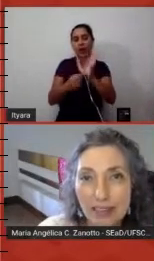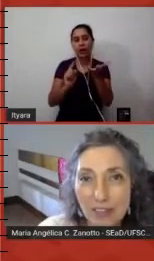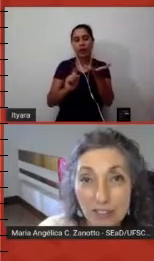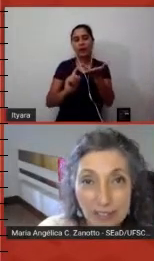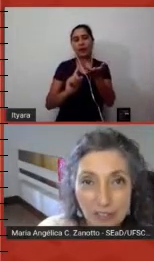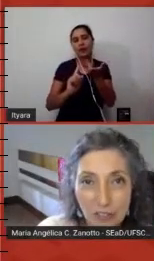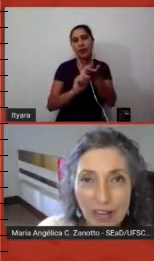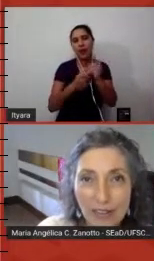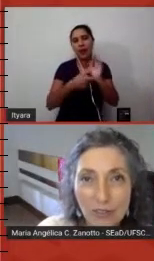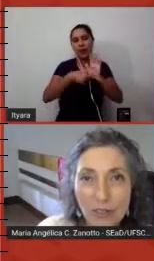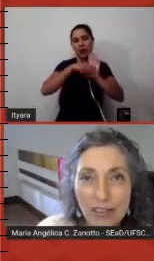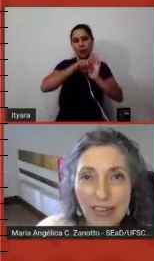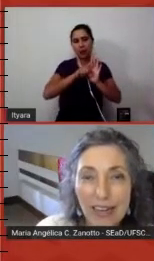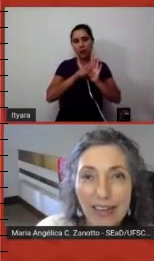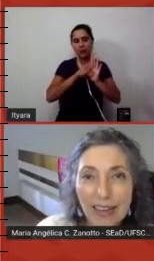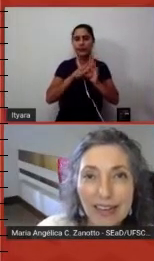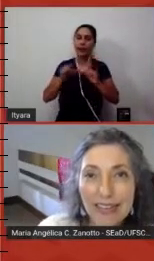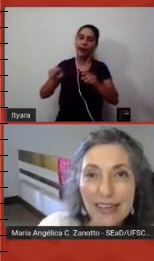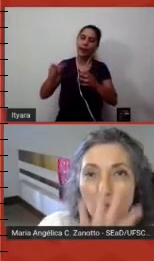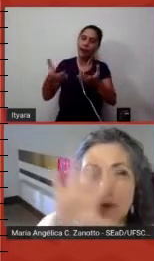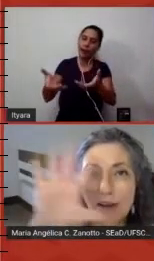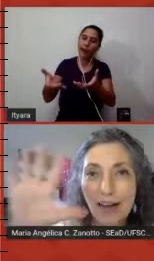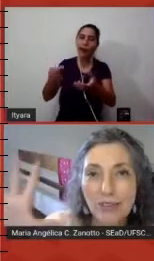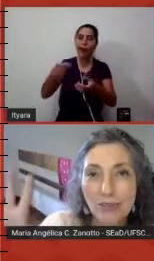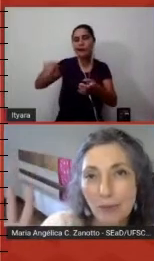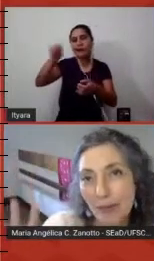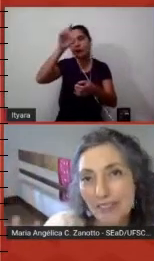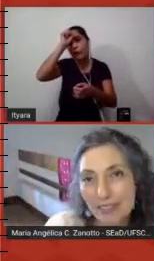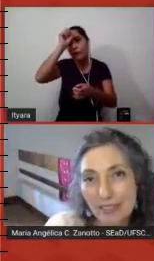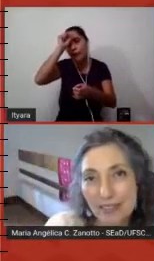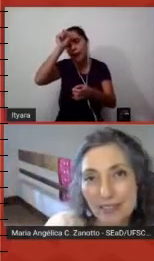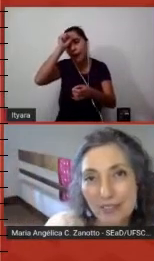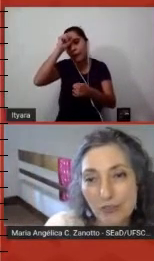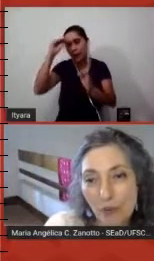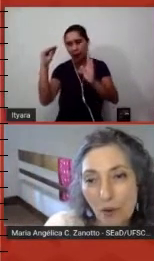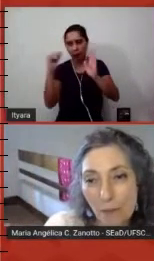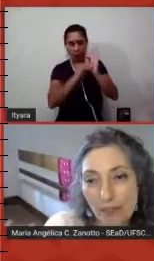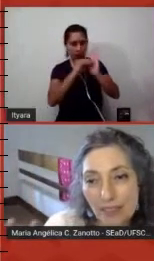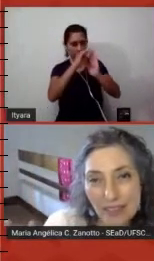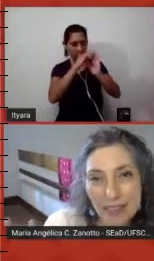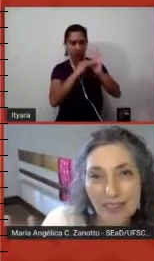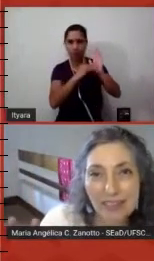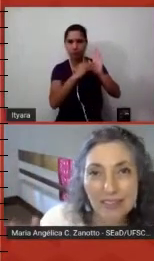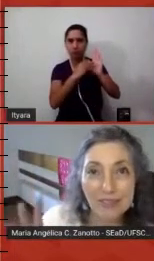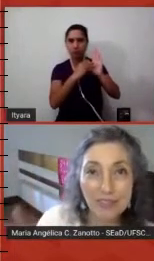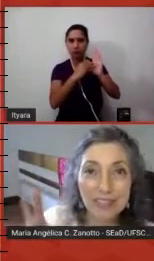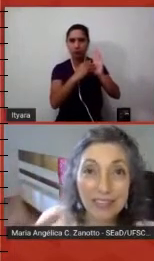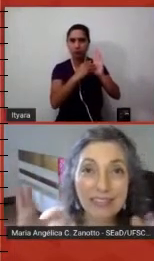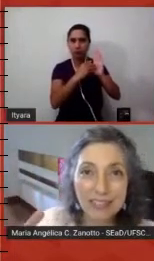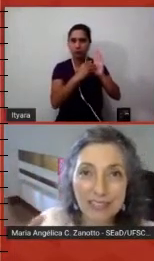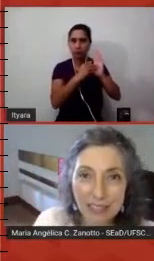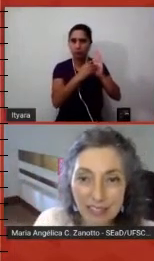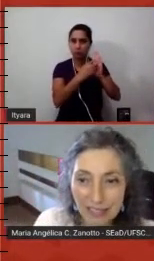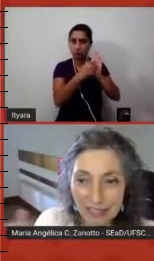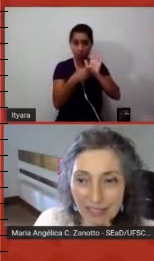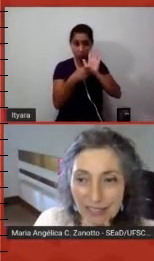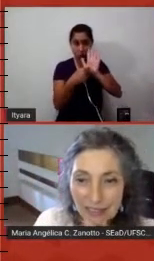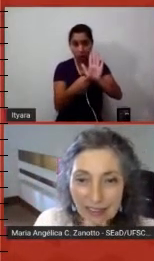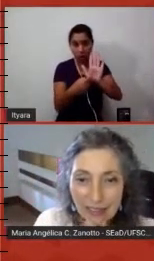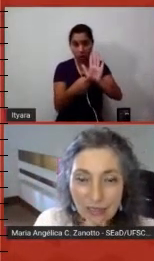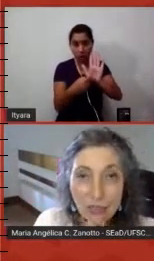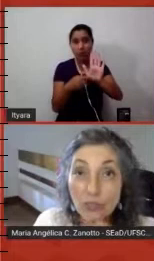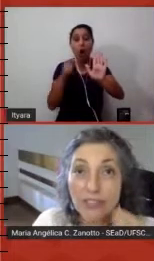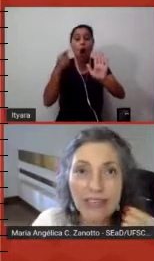de aprendizagem desejado, ele é colocado numa matriz de forma que se evidencie